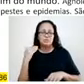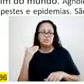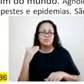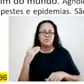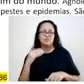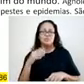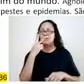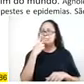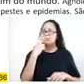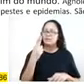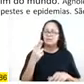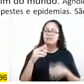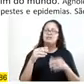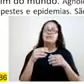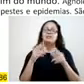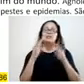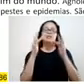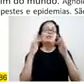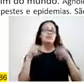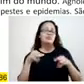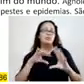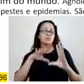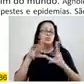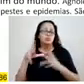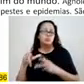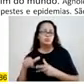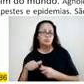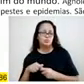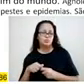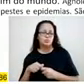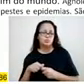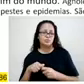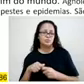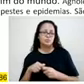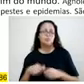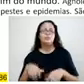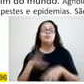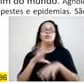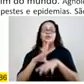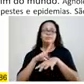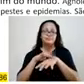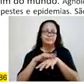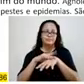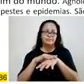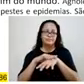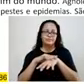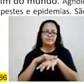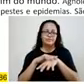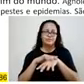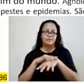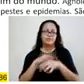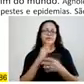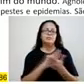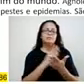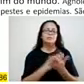mundo. Então é um texto da assustadora história das pestes e epidemias, da